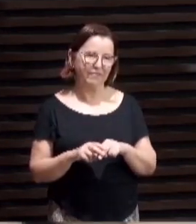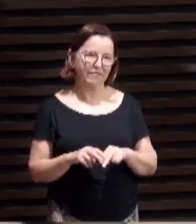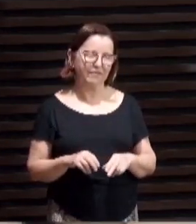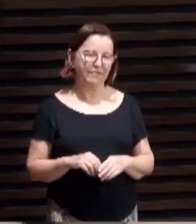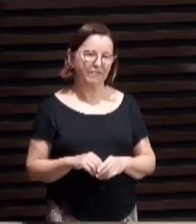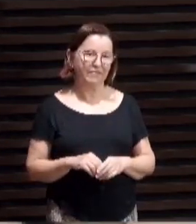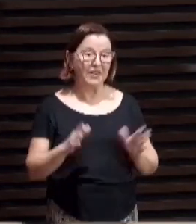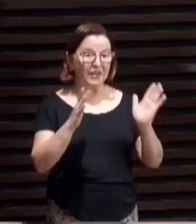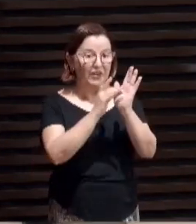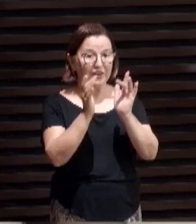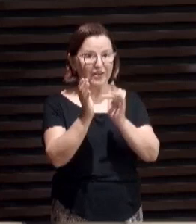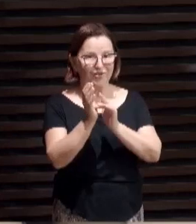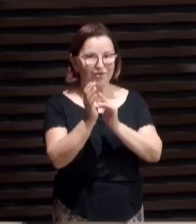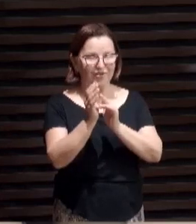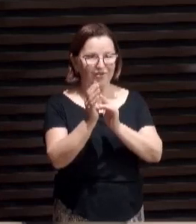Ele se entregou.